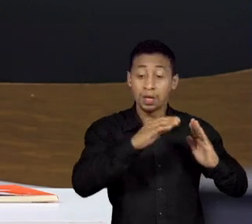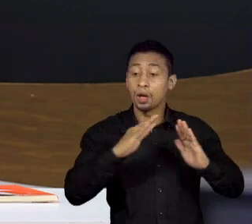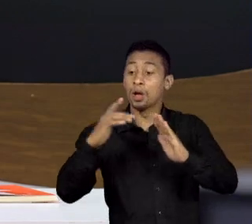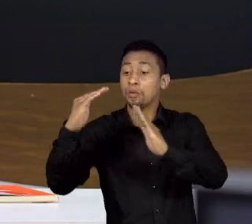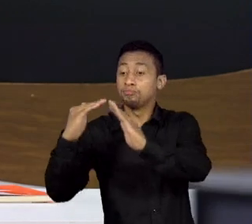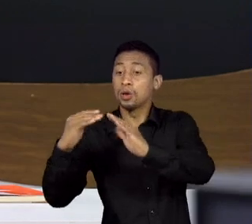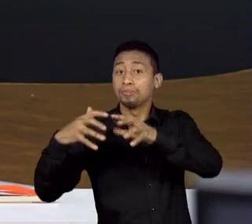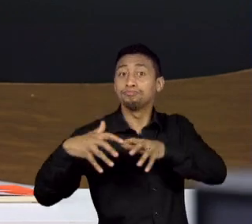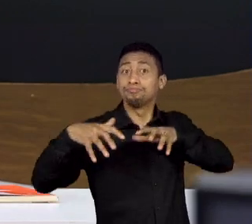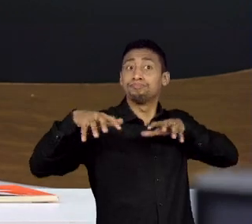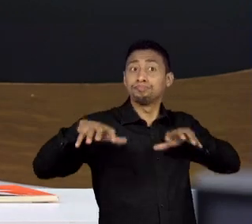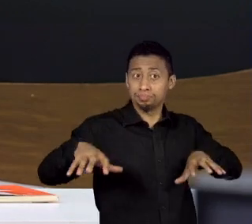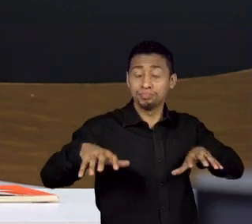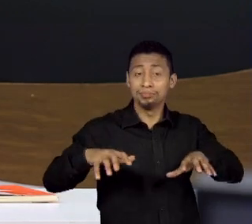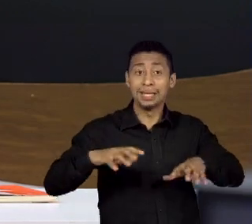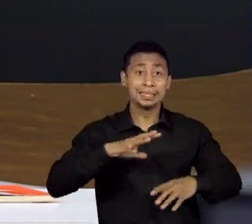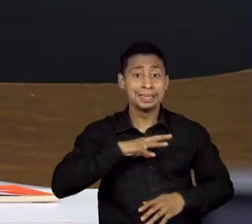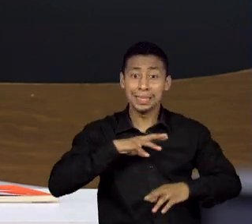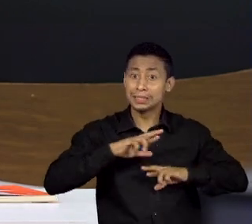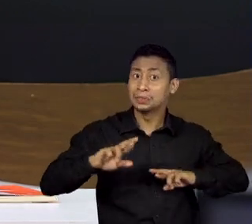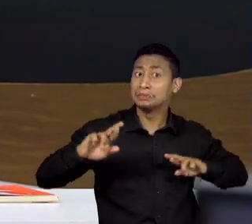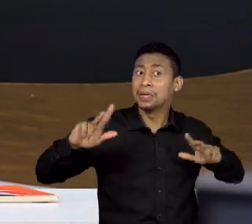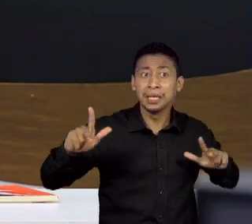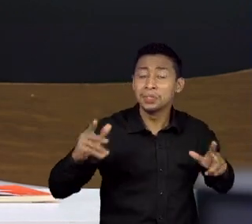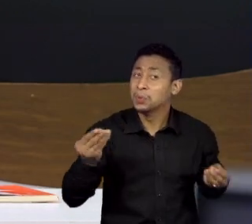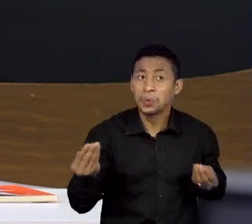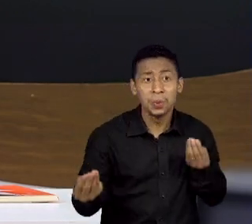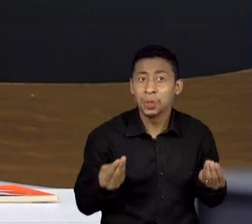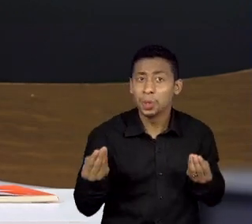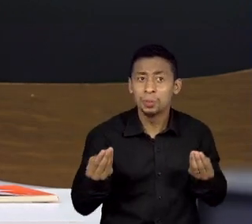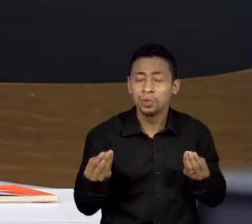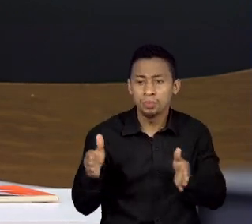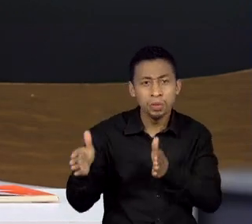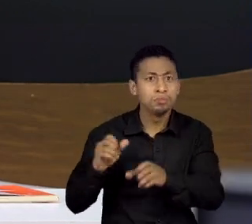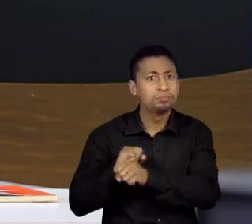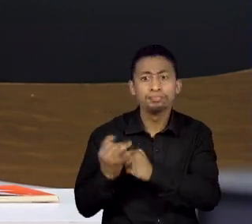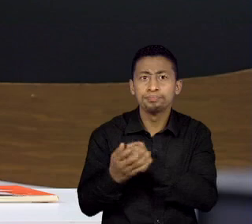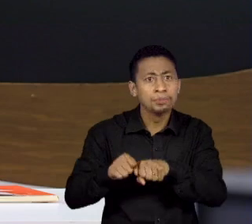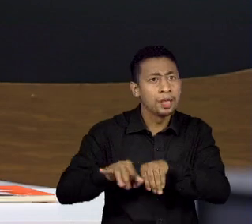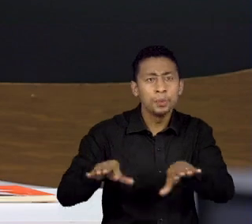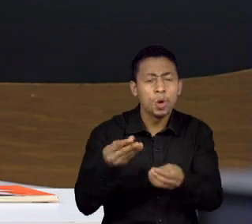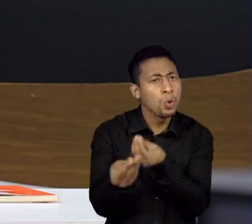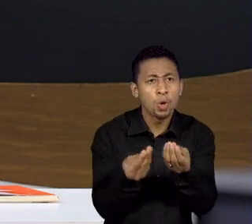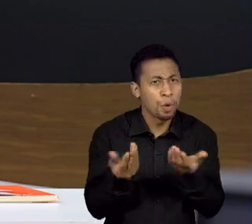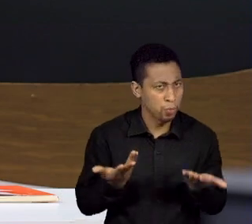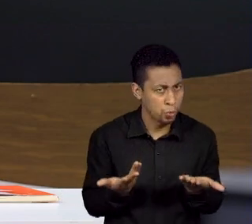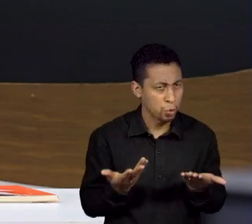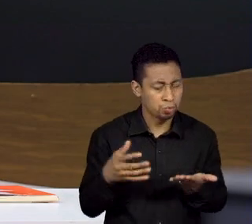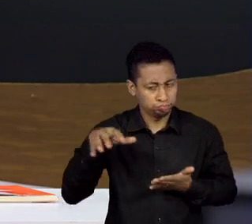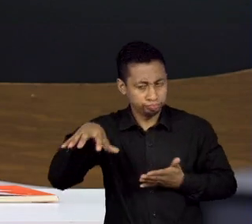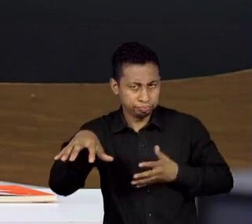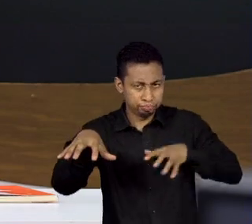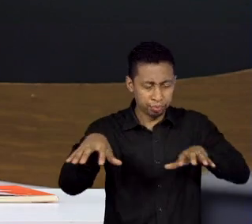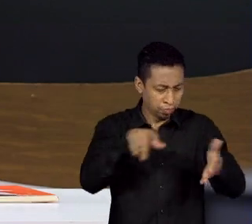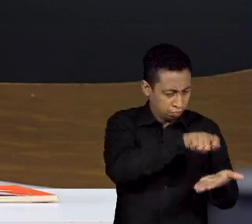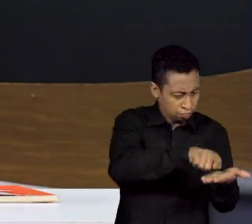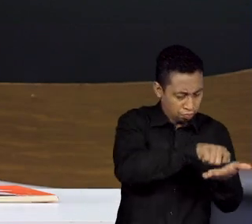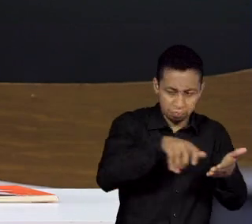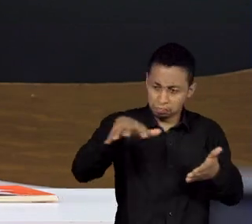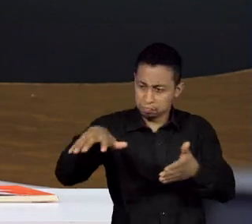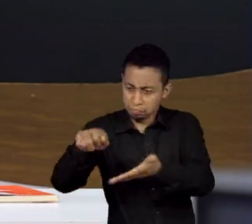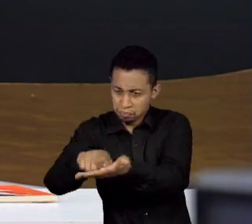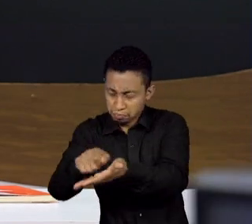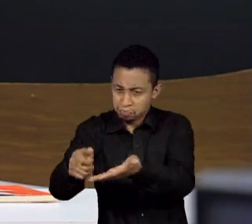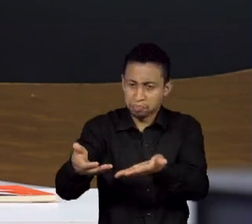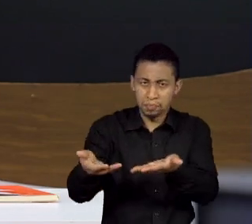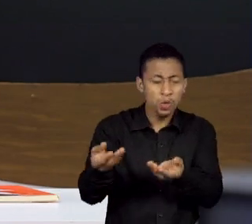Como surgiu a ideia, como vocês perceberam essa urgência e como vocês fizeram? Um encarnou o Marcos e o outro encarnou a